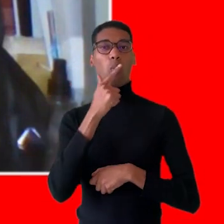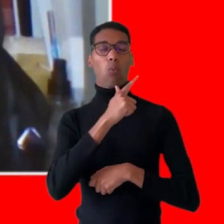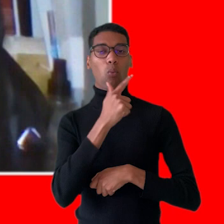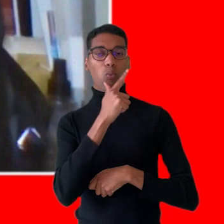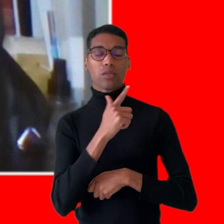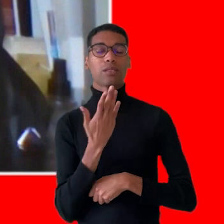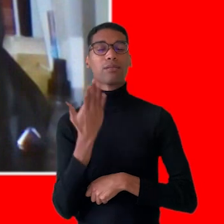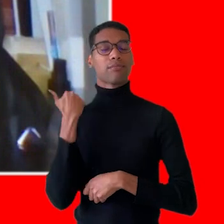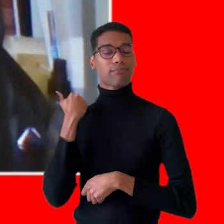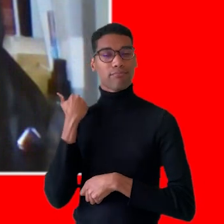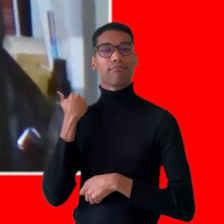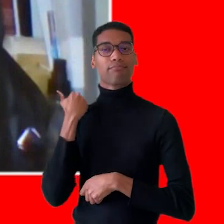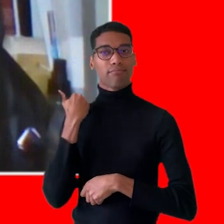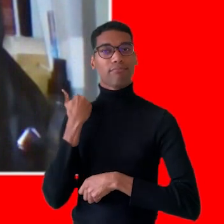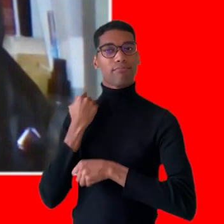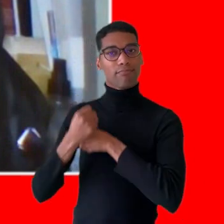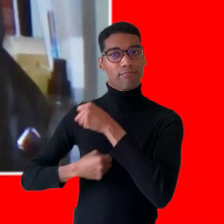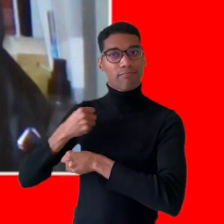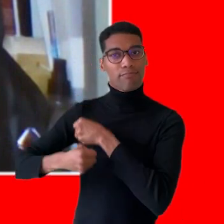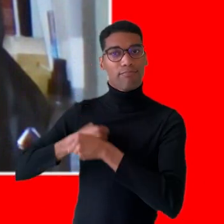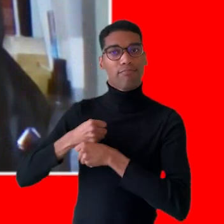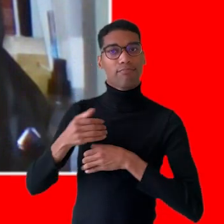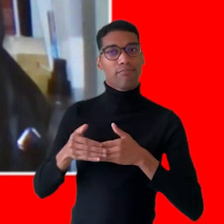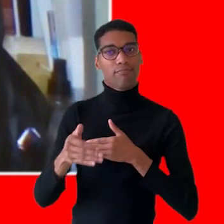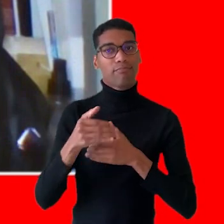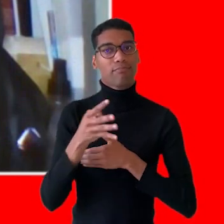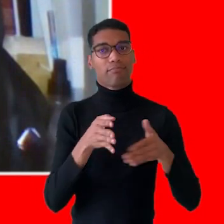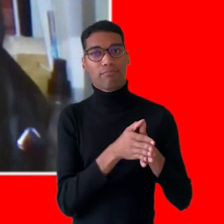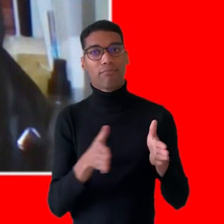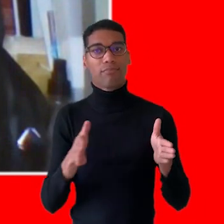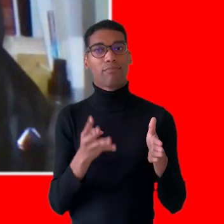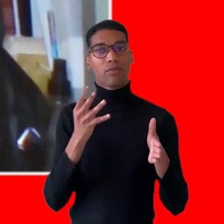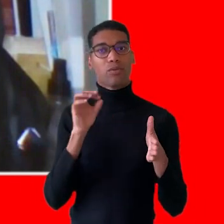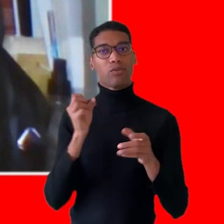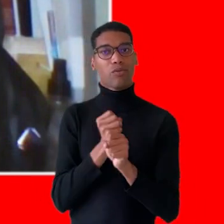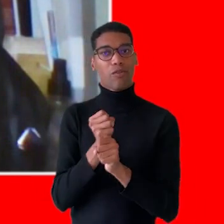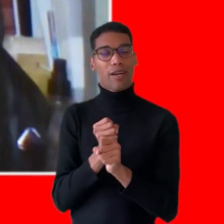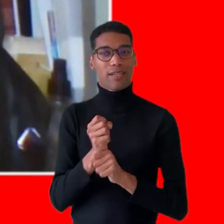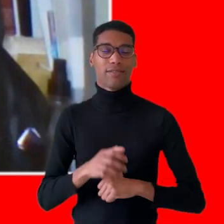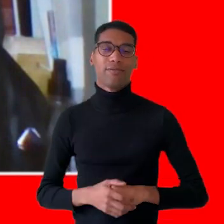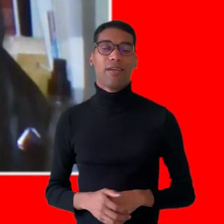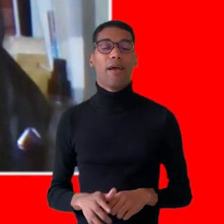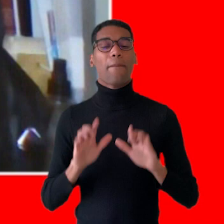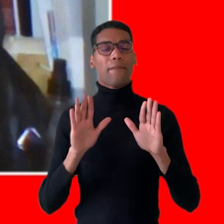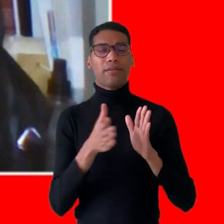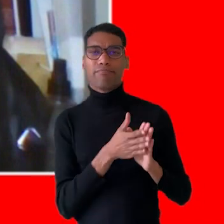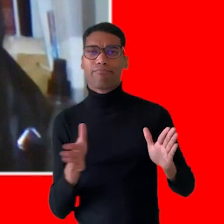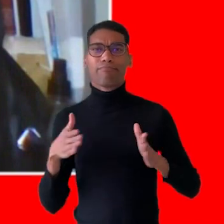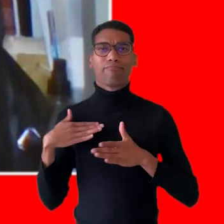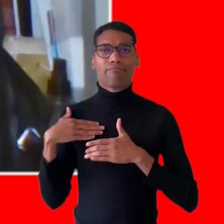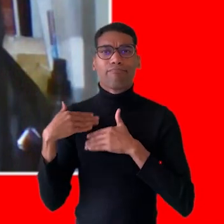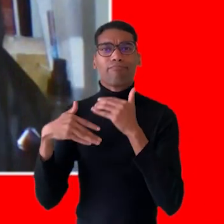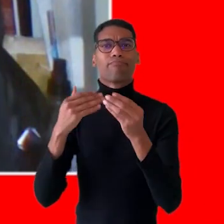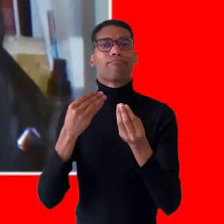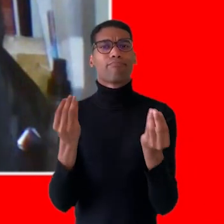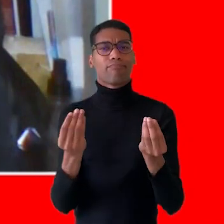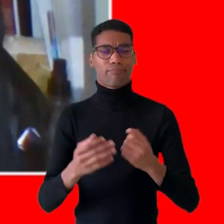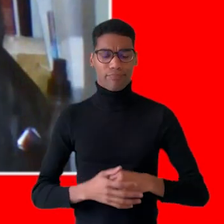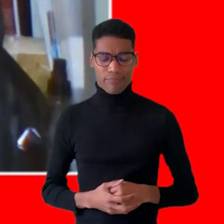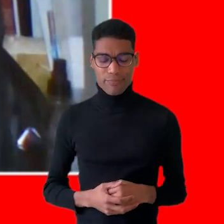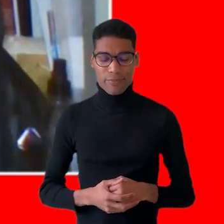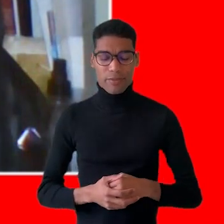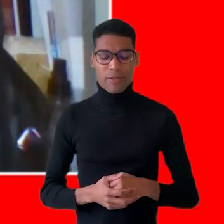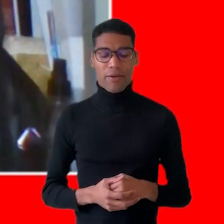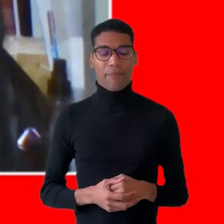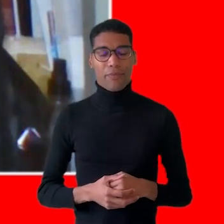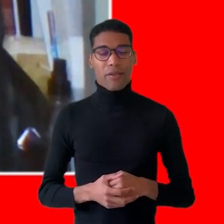africanos obtiveram nos últimos 40 anos. Quais são esses avanços? Esses